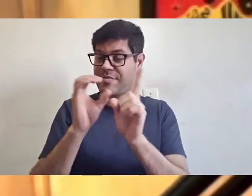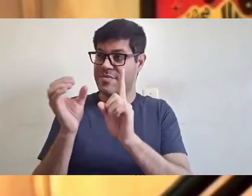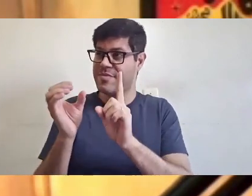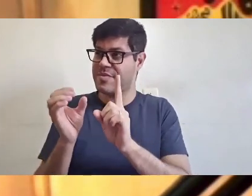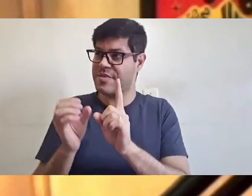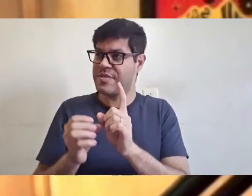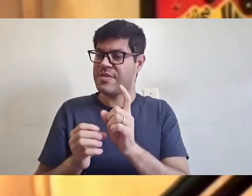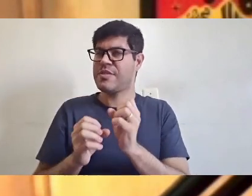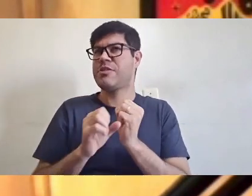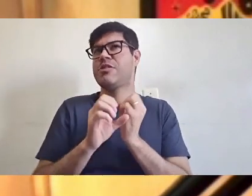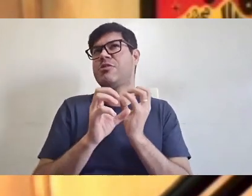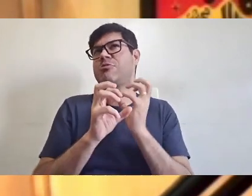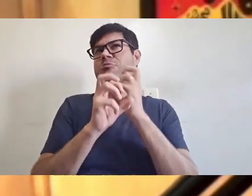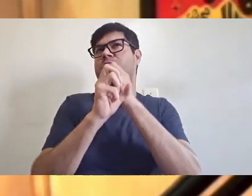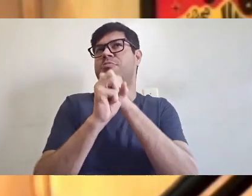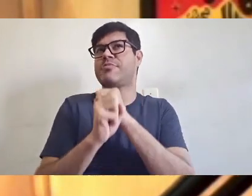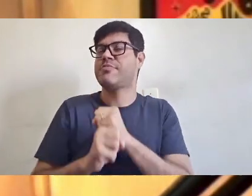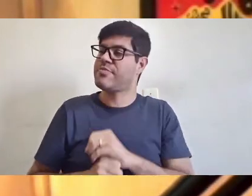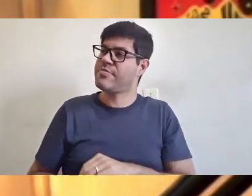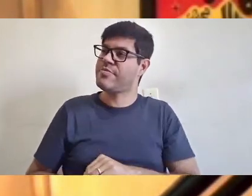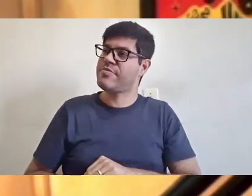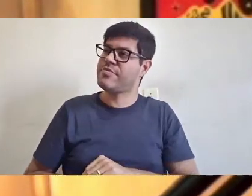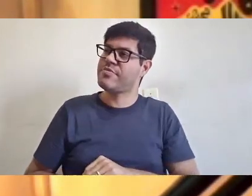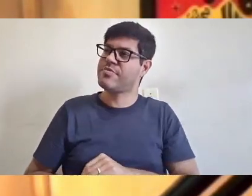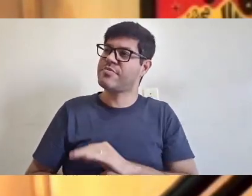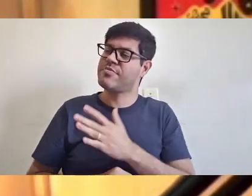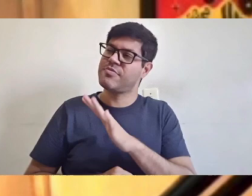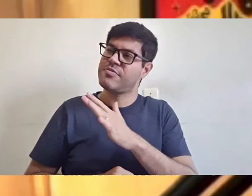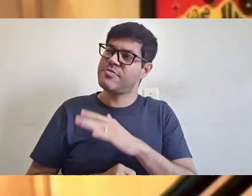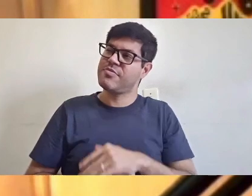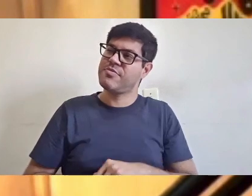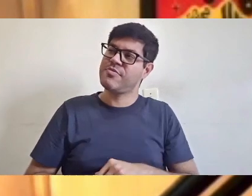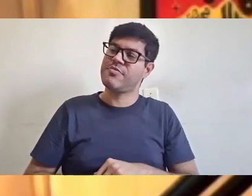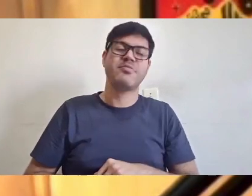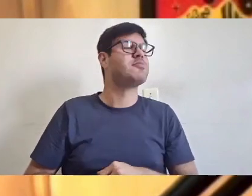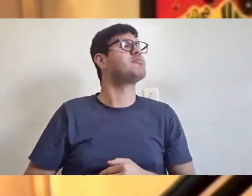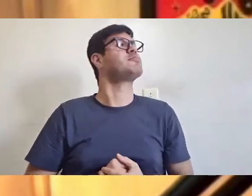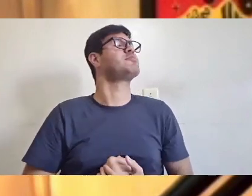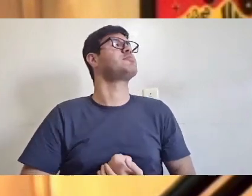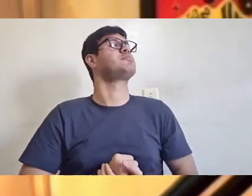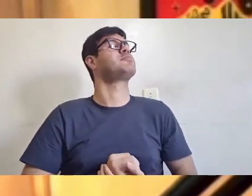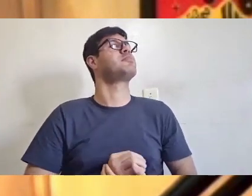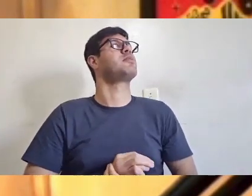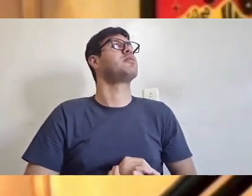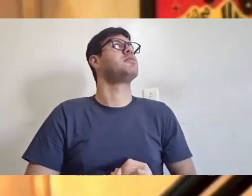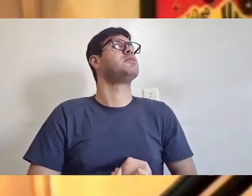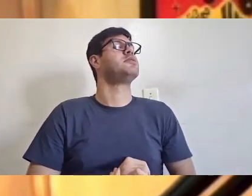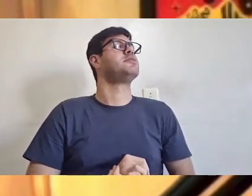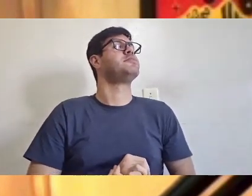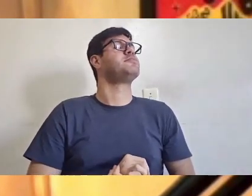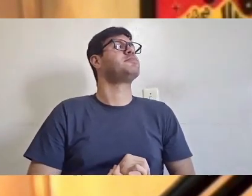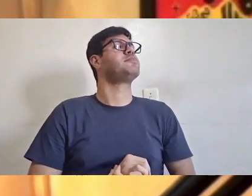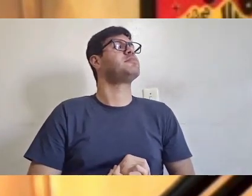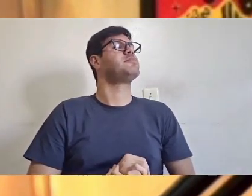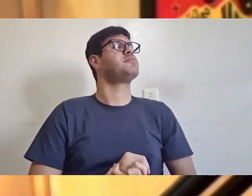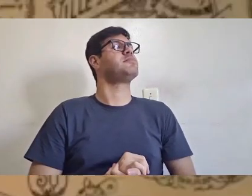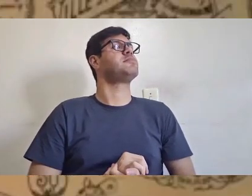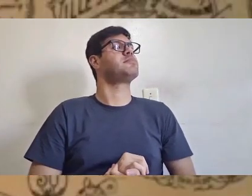foi radialista, eu não sei quantos anos, mas não vamos tocar nesse assunto. Sei que ficou tempo como radialista, né?